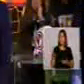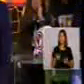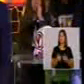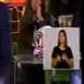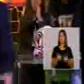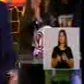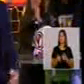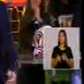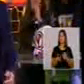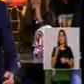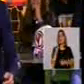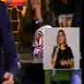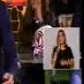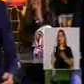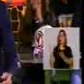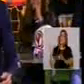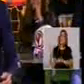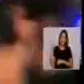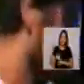dor e vem para aqui.